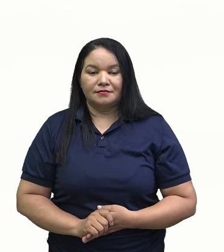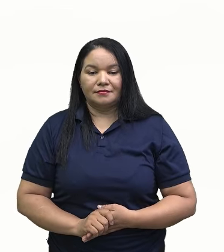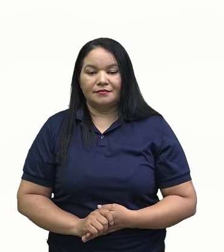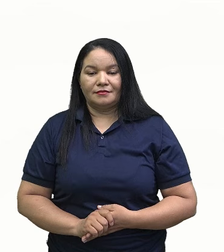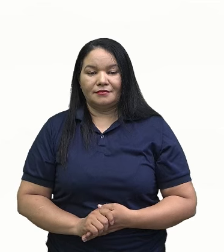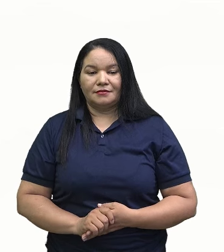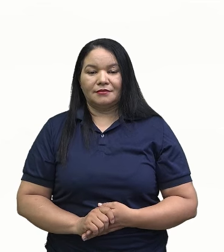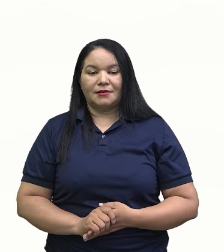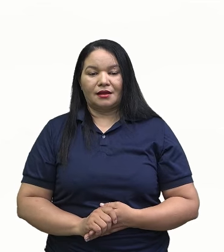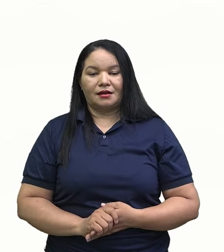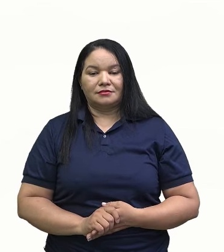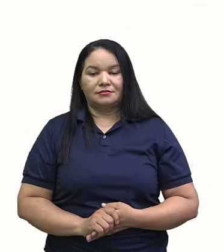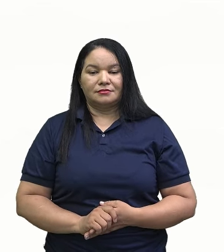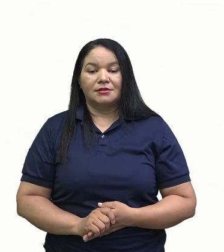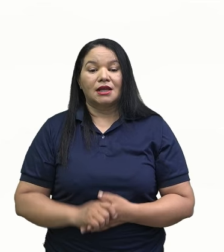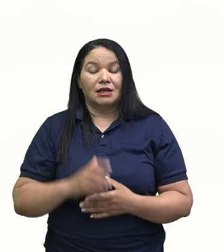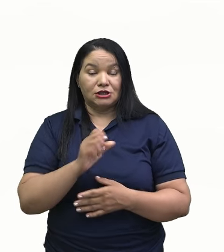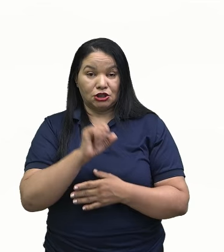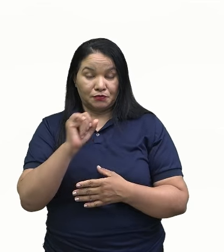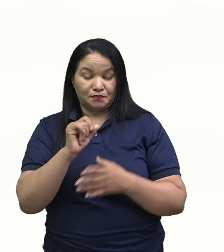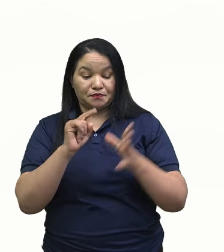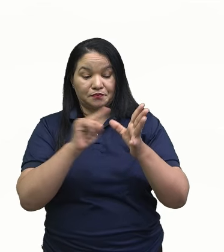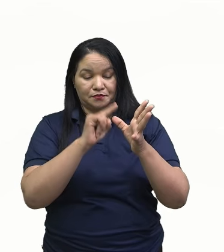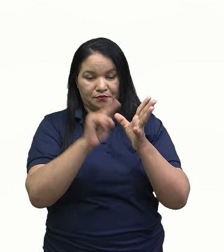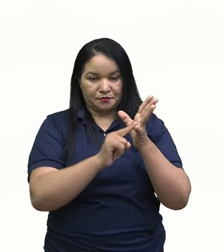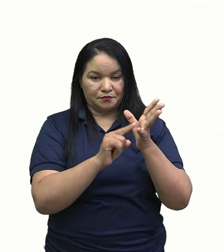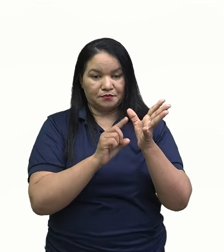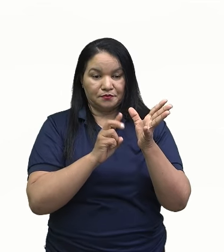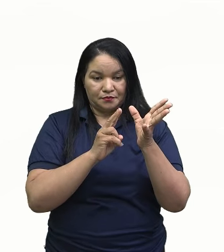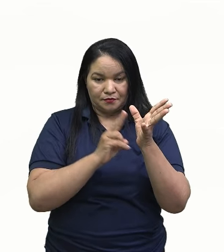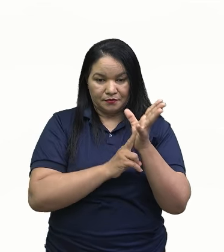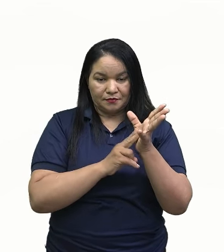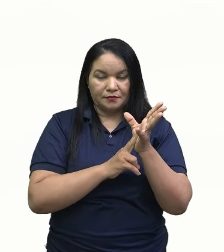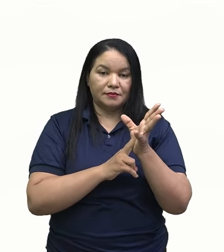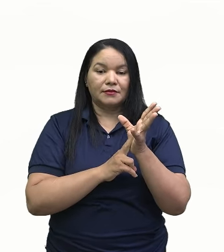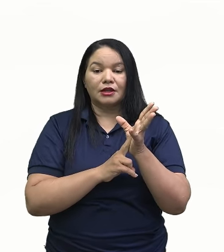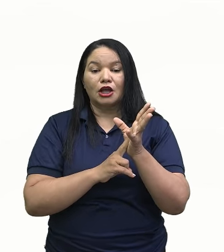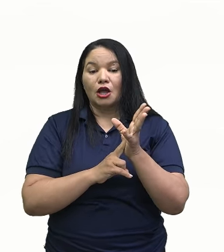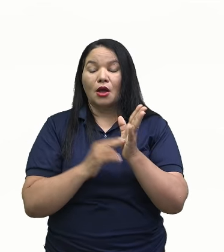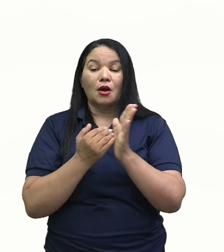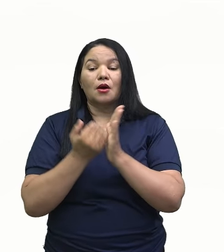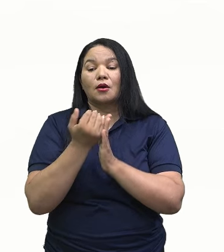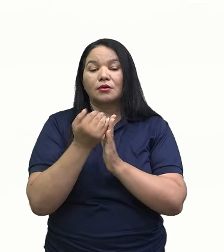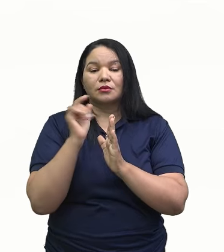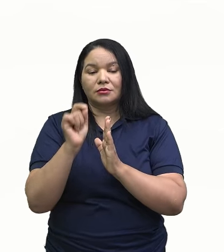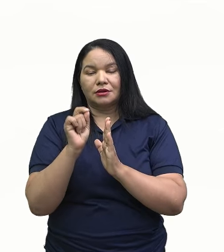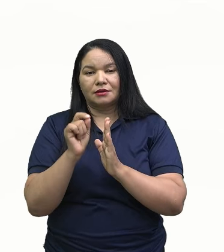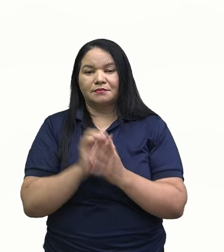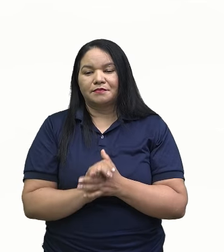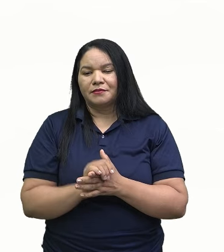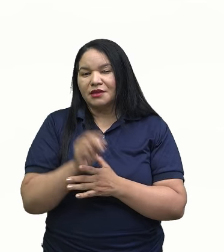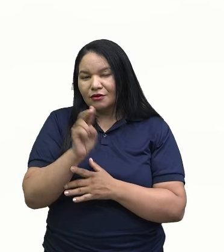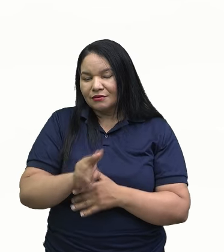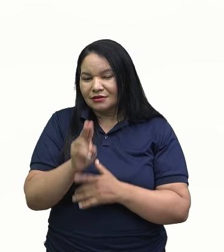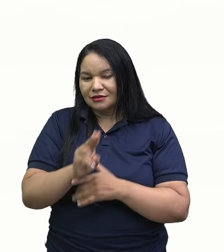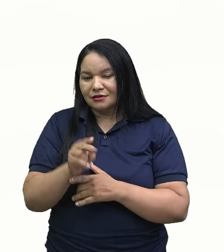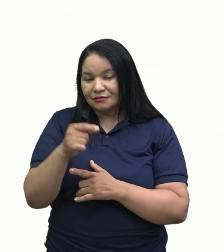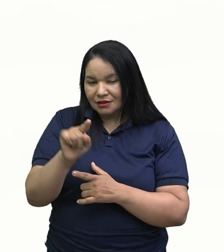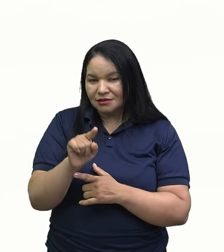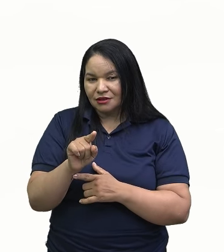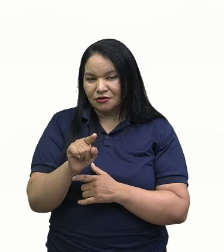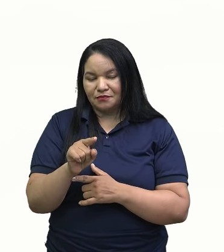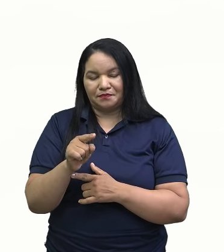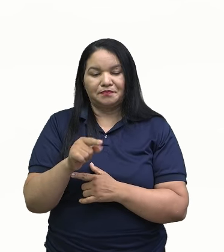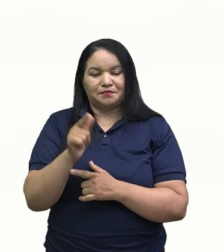regra. Todavia, se o ditongo for crescente, o acento é utilizado. Eita, professora, começou a confundir tudo.